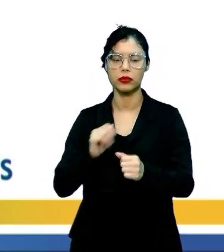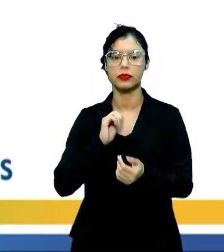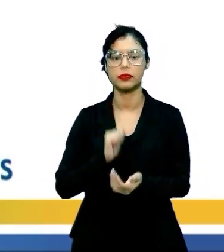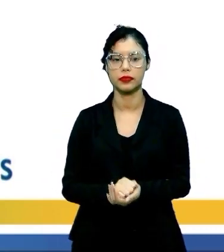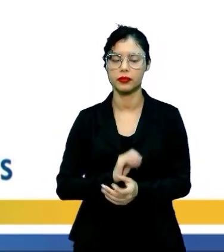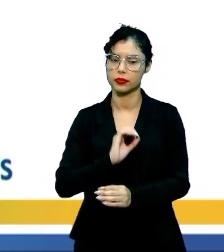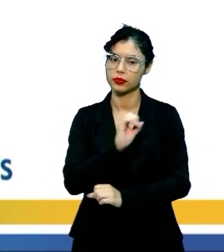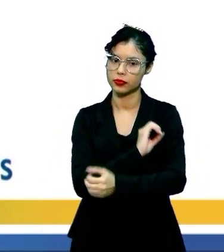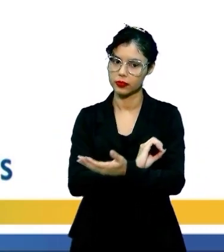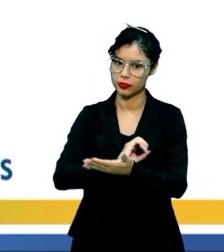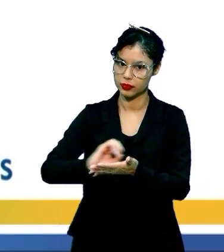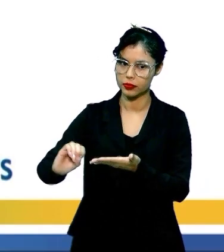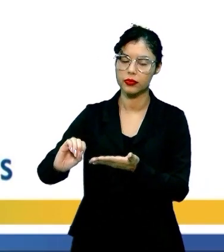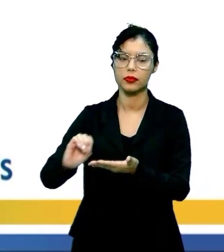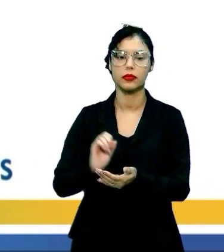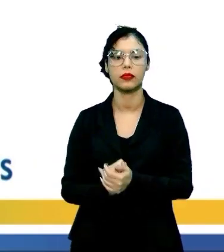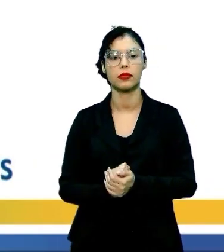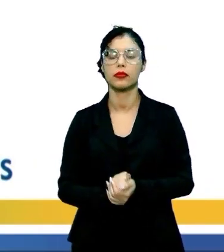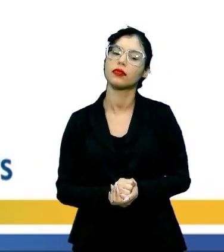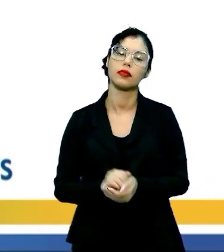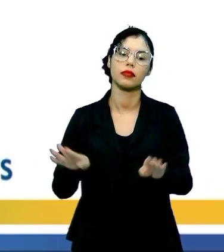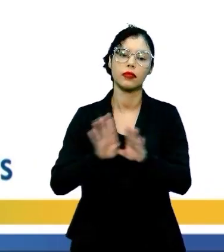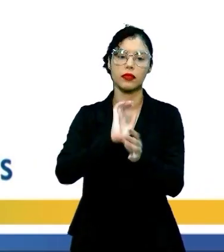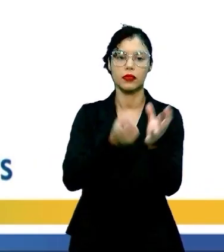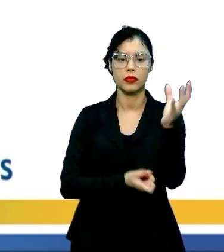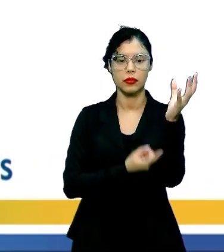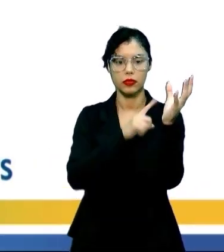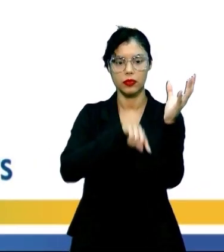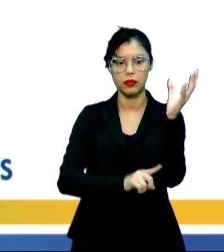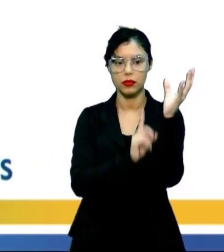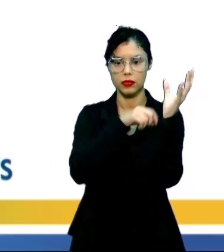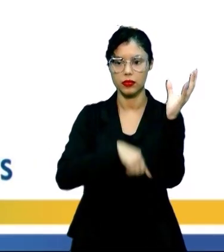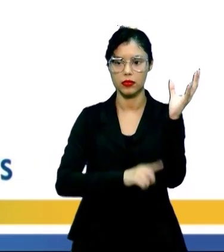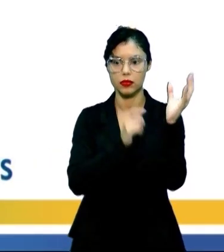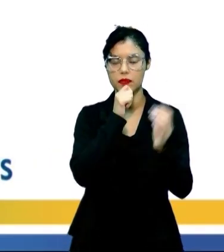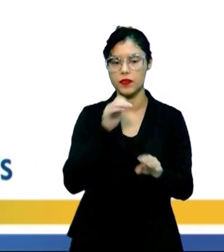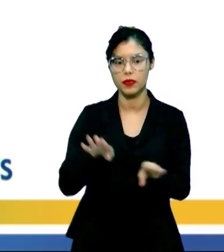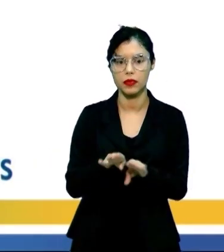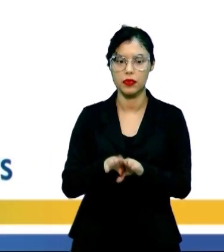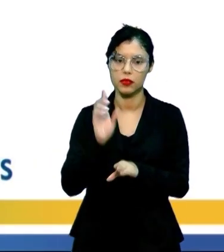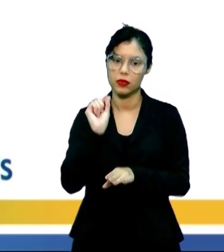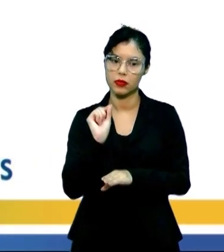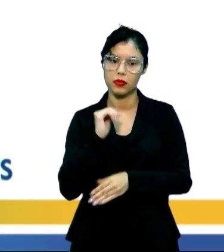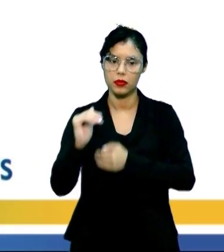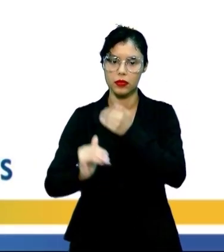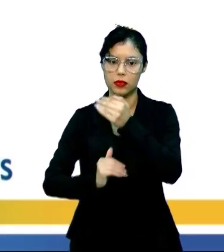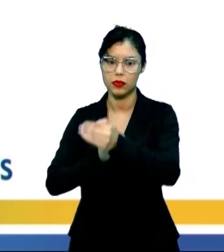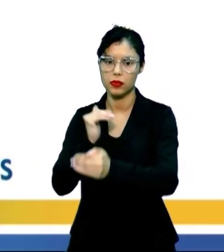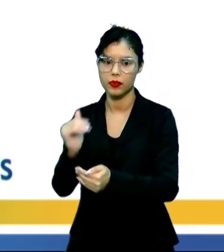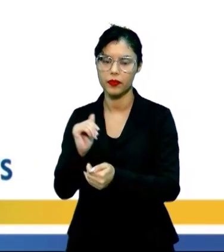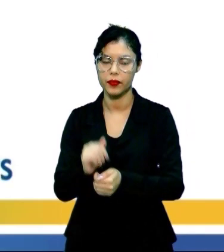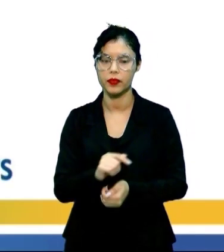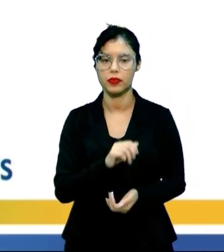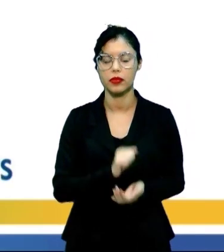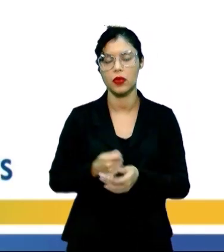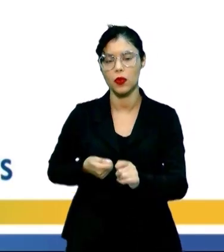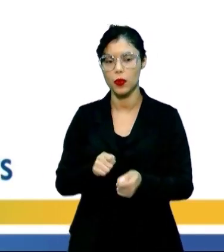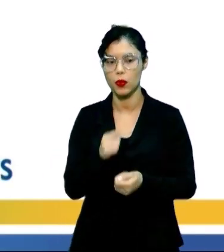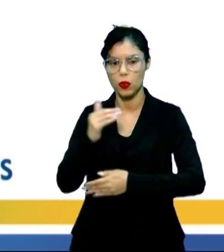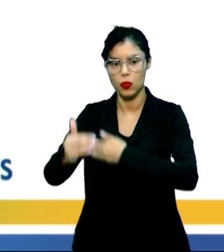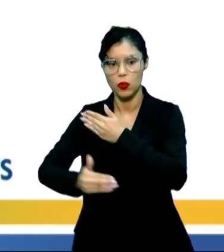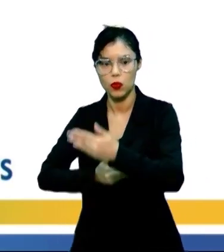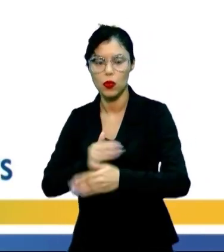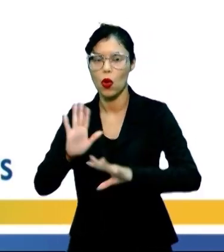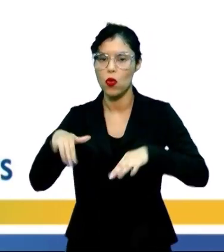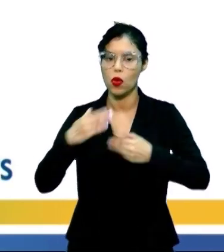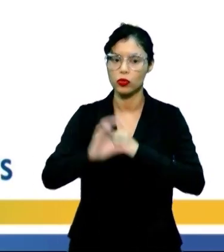os compostos orgânicos. A fotossíntese e a respiração são processos que governam o ciclo. Que